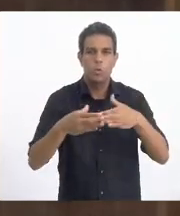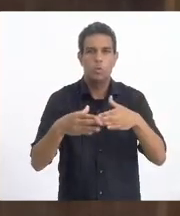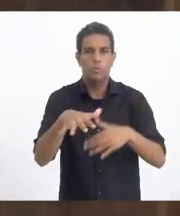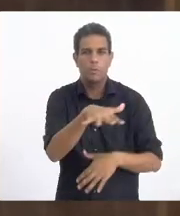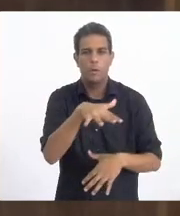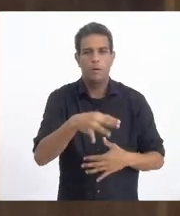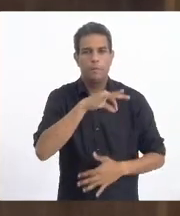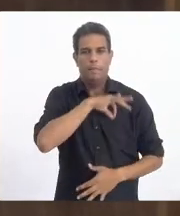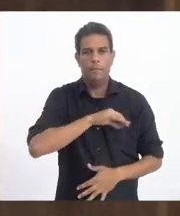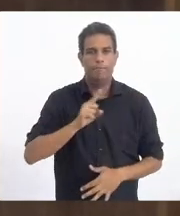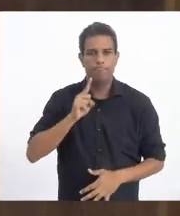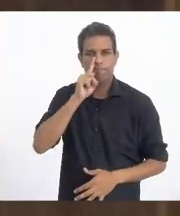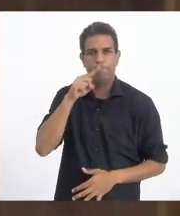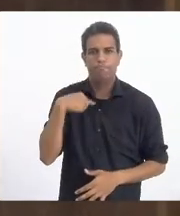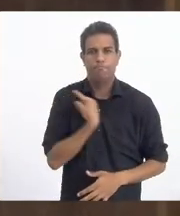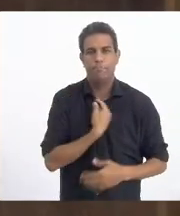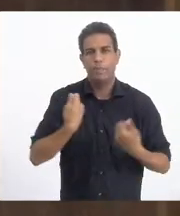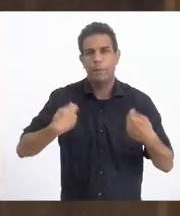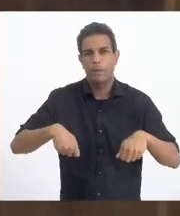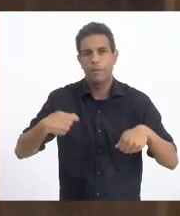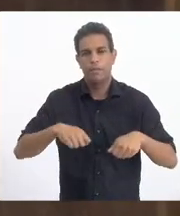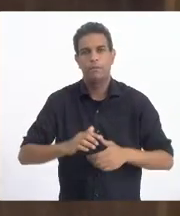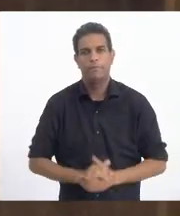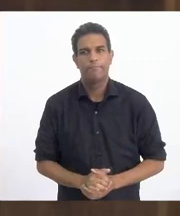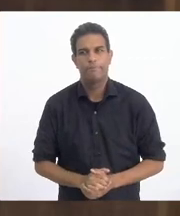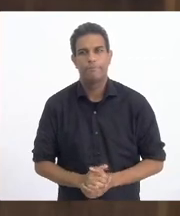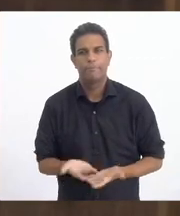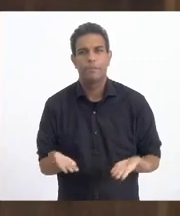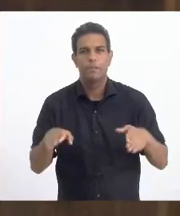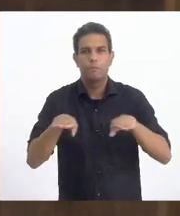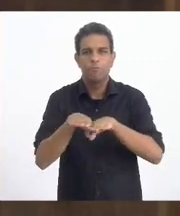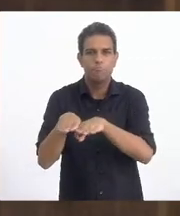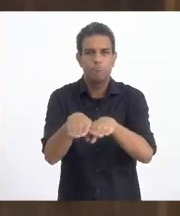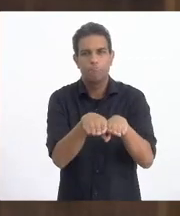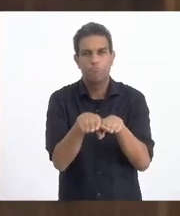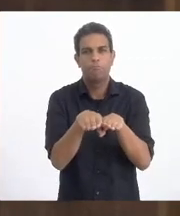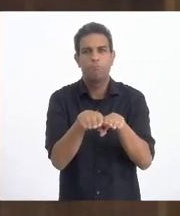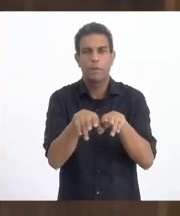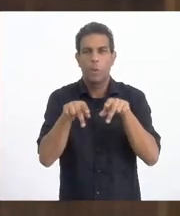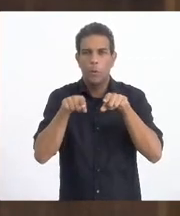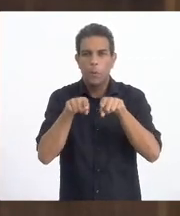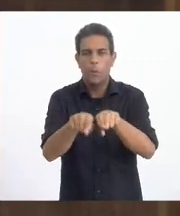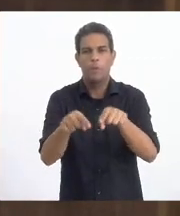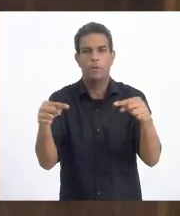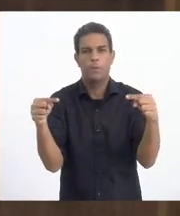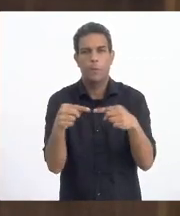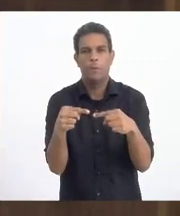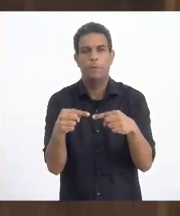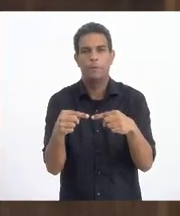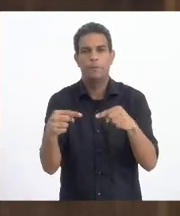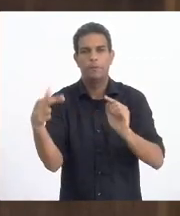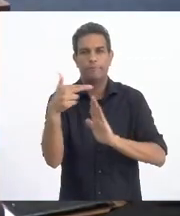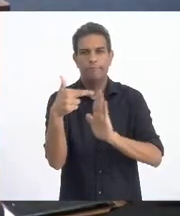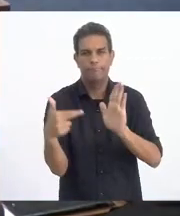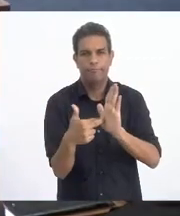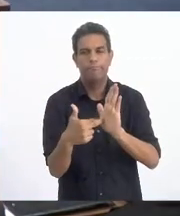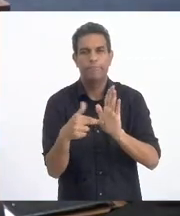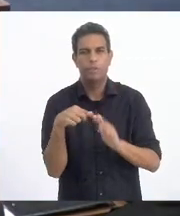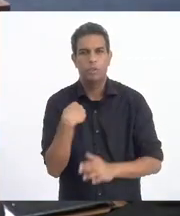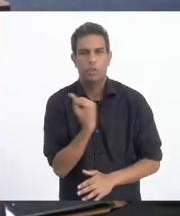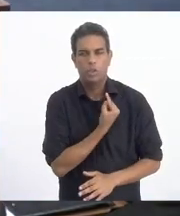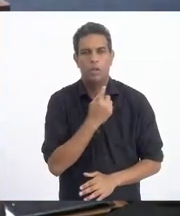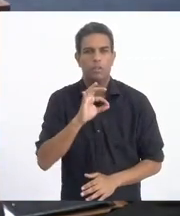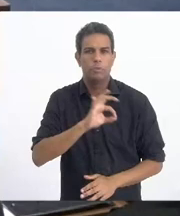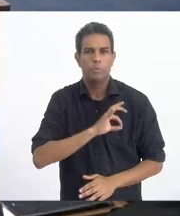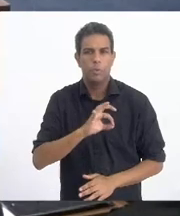para nós, que nós precisamos. E a paridade, agradecemos que o senhor manter ela dentro do risco também para todos os